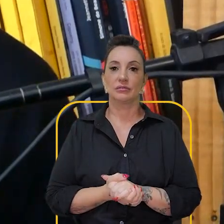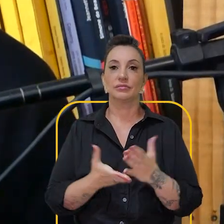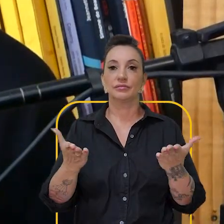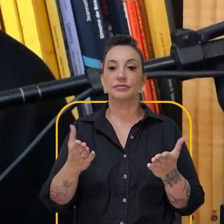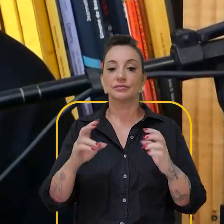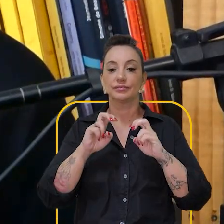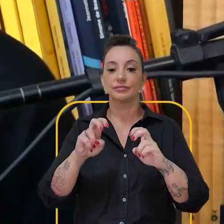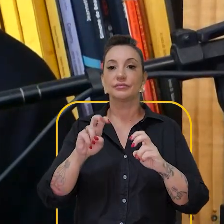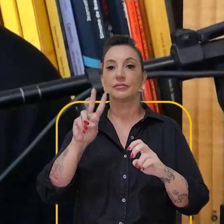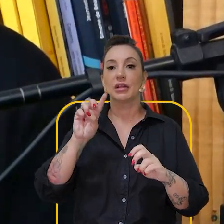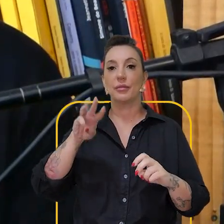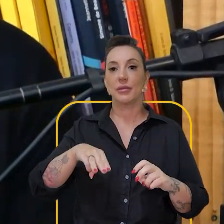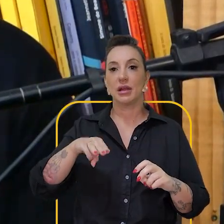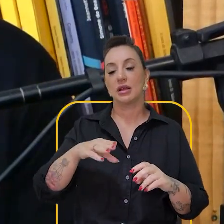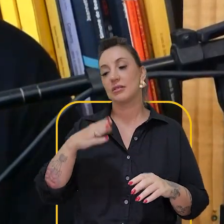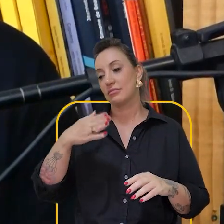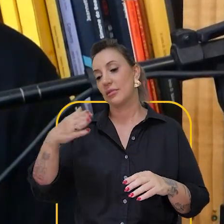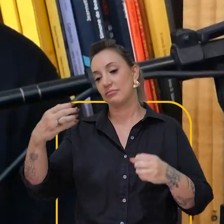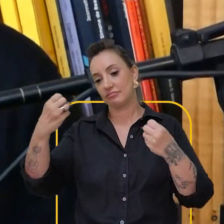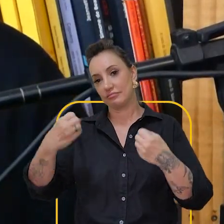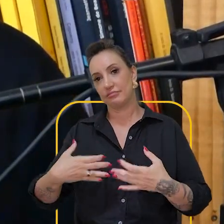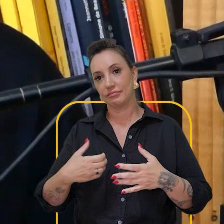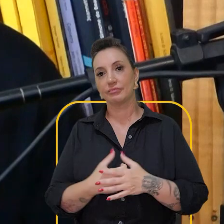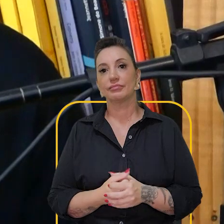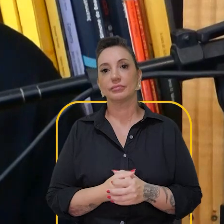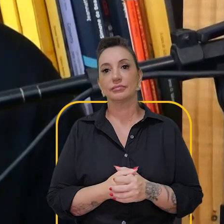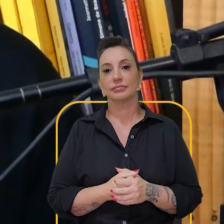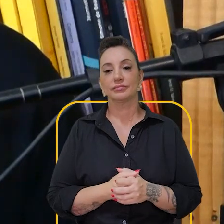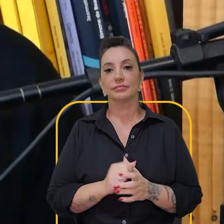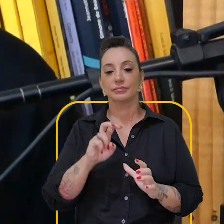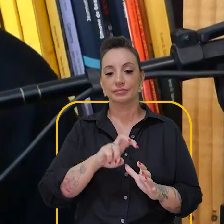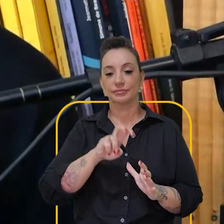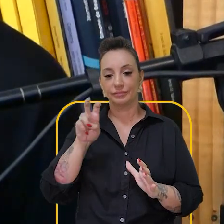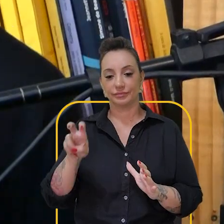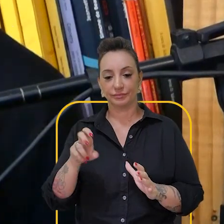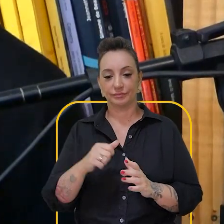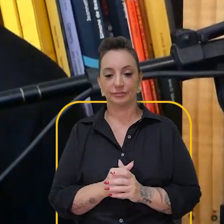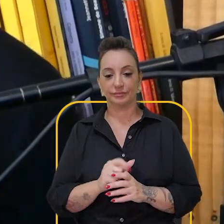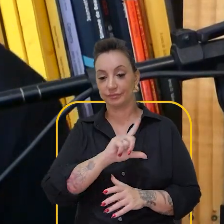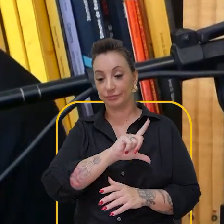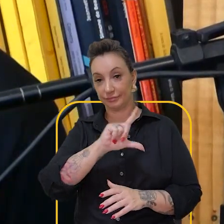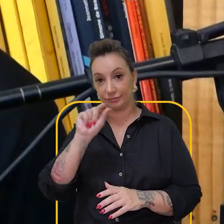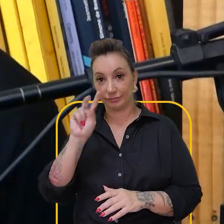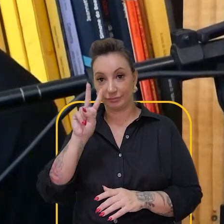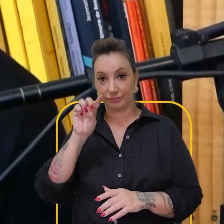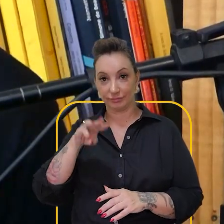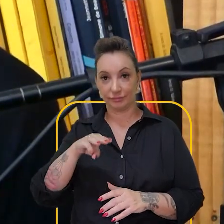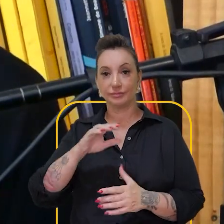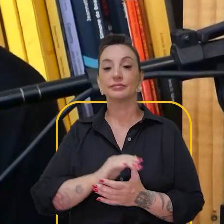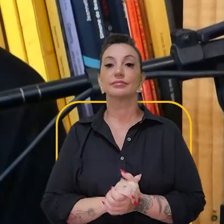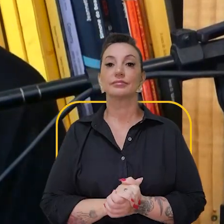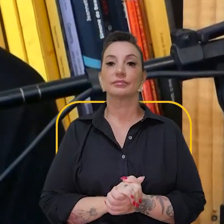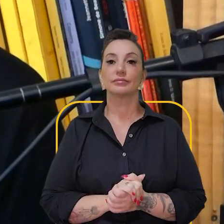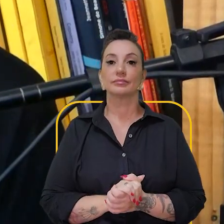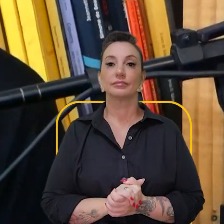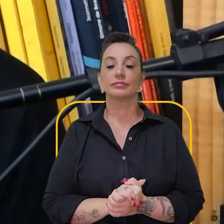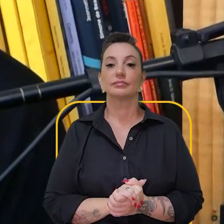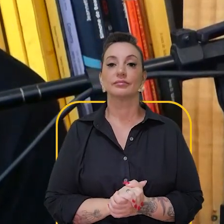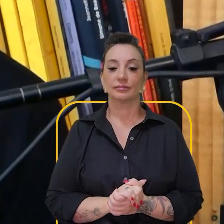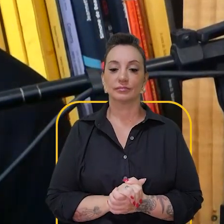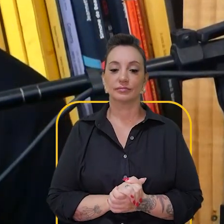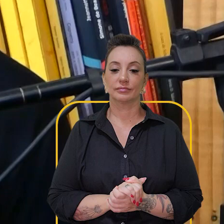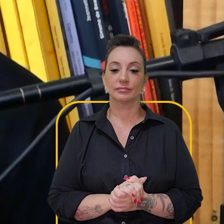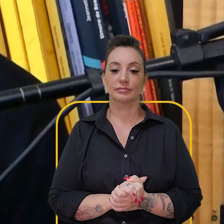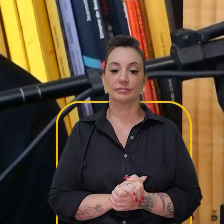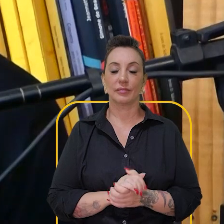Vila Mariana e aí tem a domingos e Moraes aí eu falei tô no lugar certo e aí